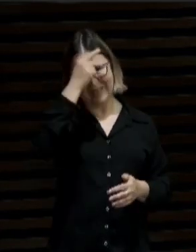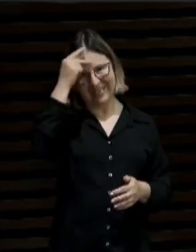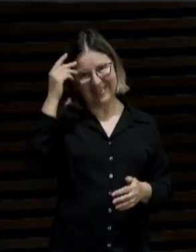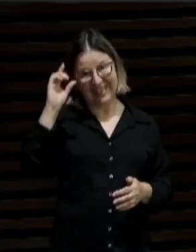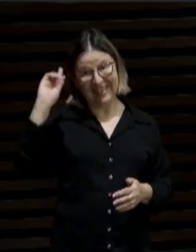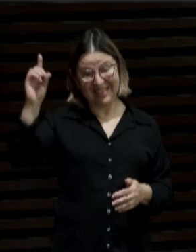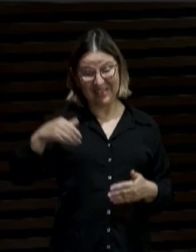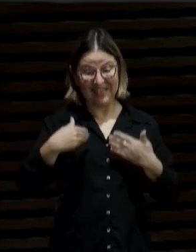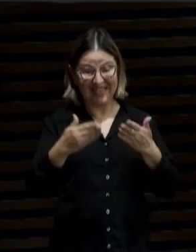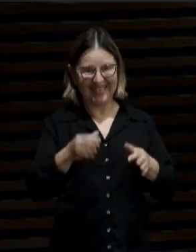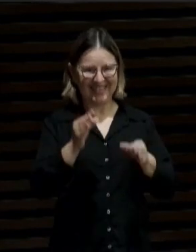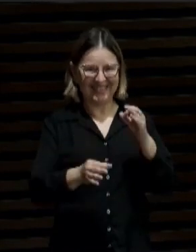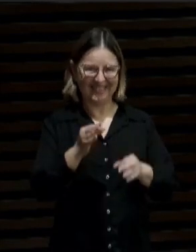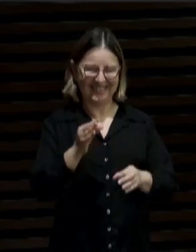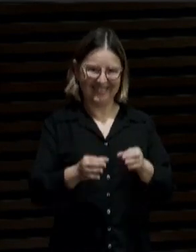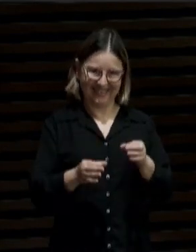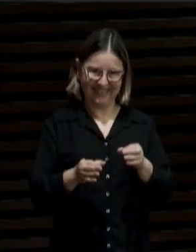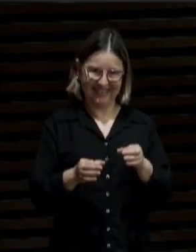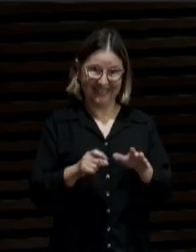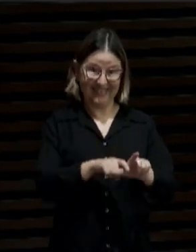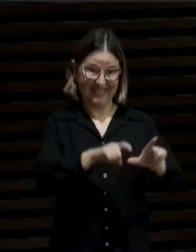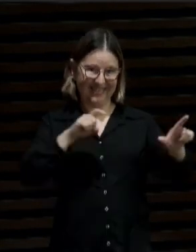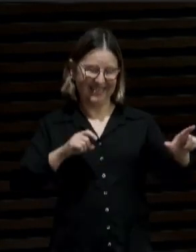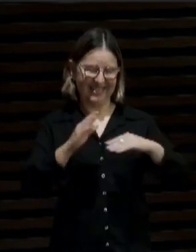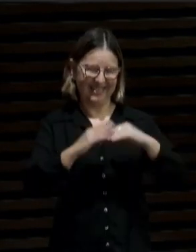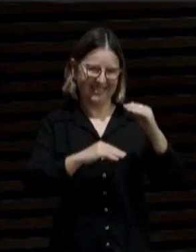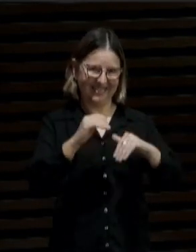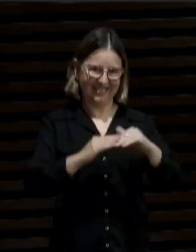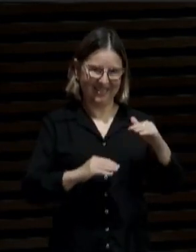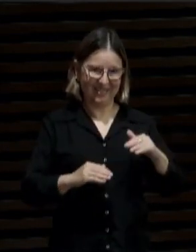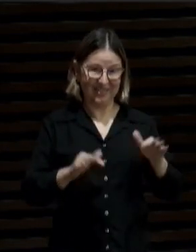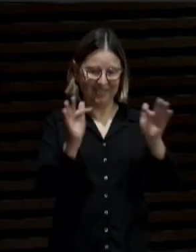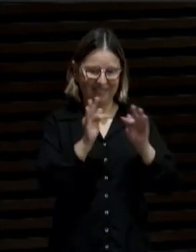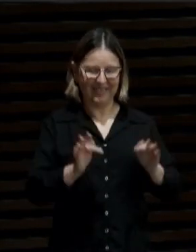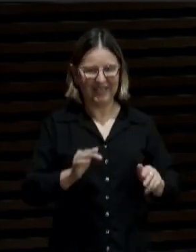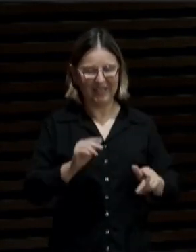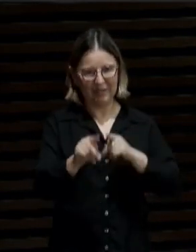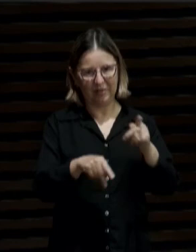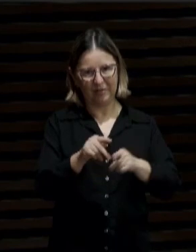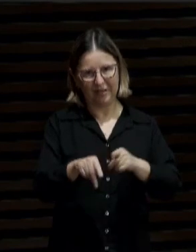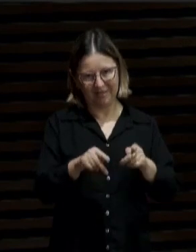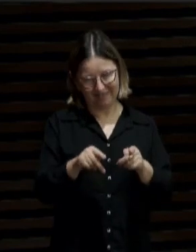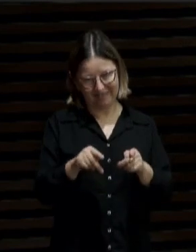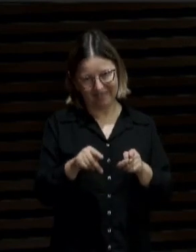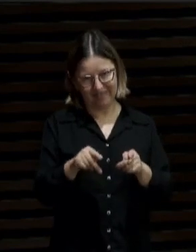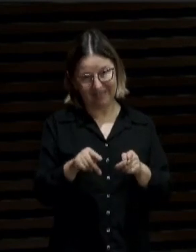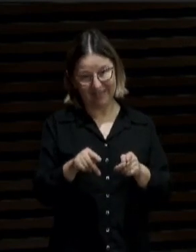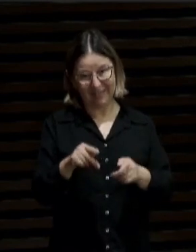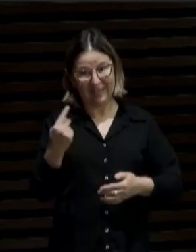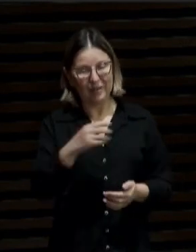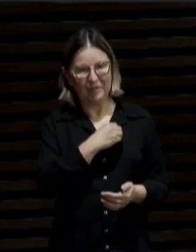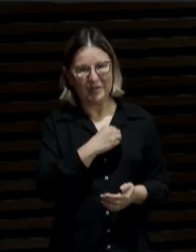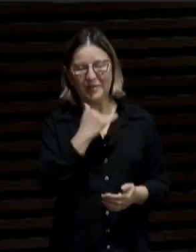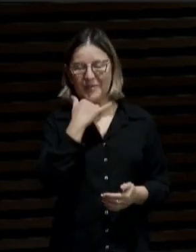atribui justiça independentemente de obras. Bem-aventurados aqueles cujas iniquidades são perdoadas e